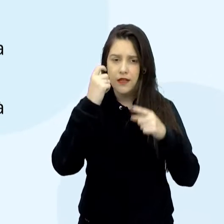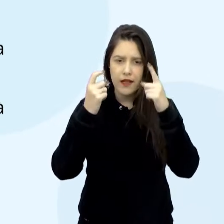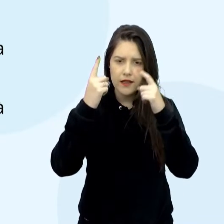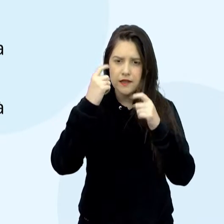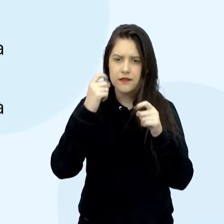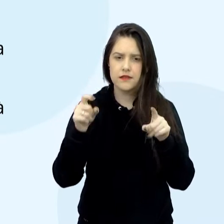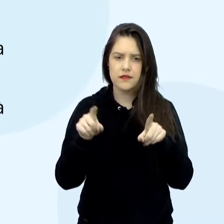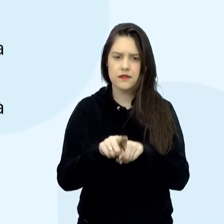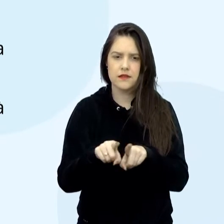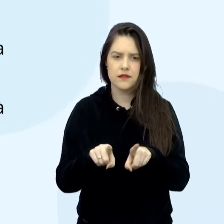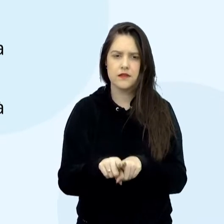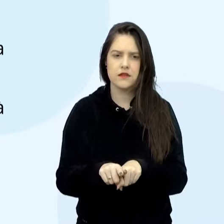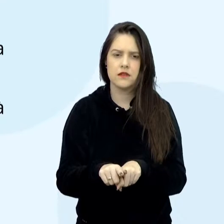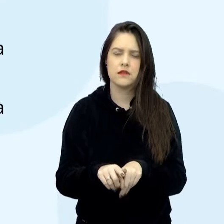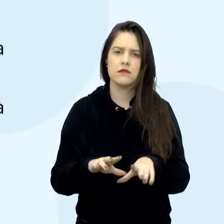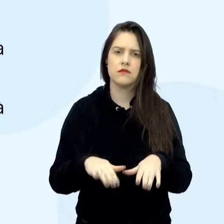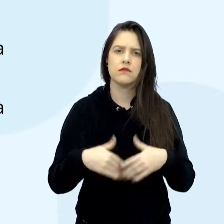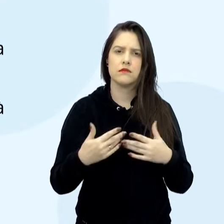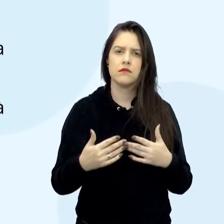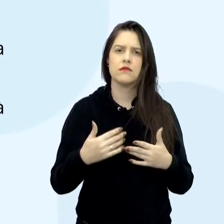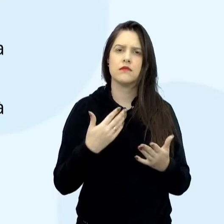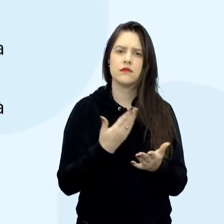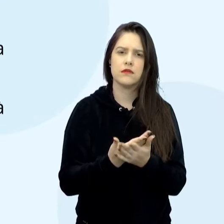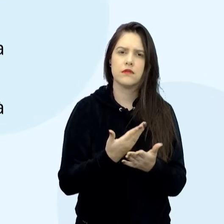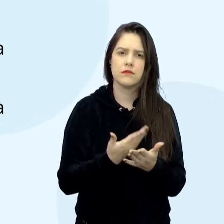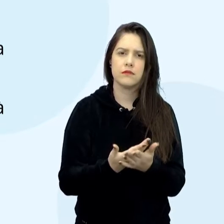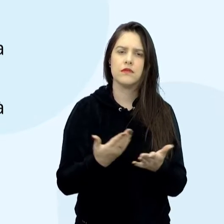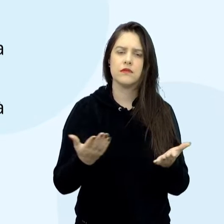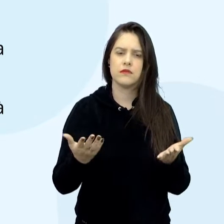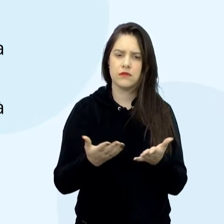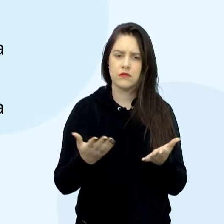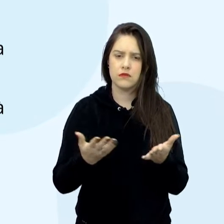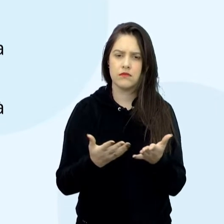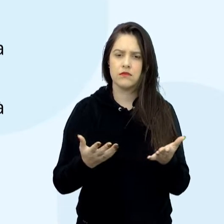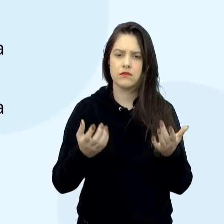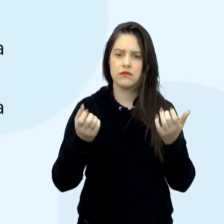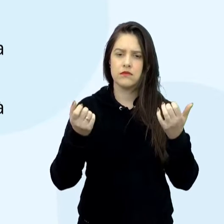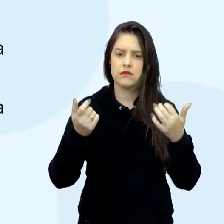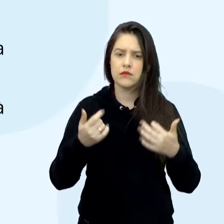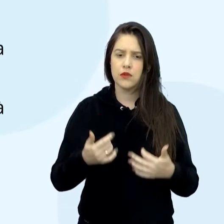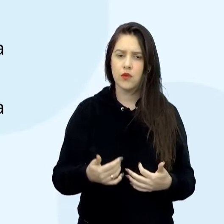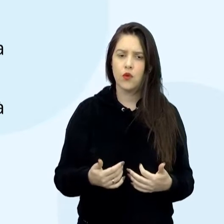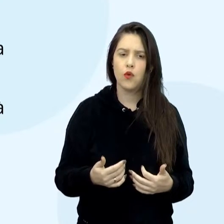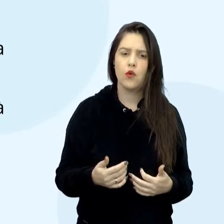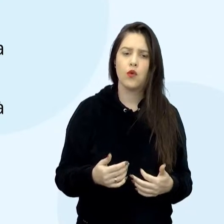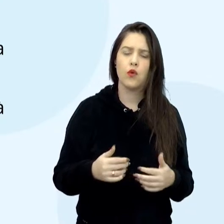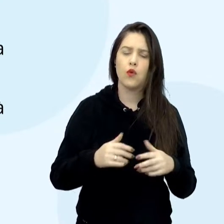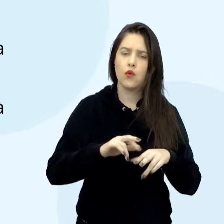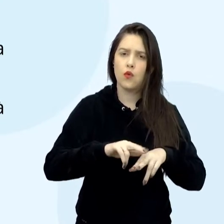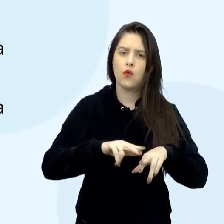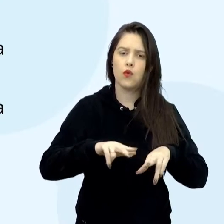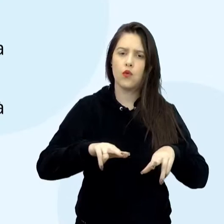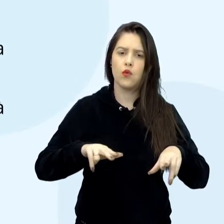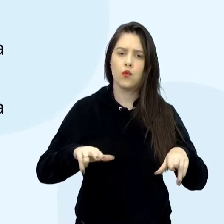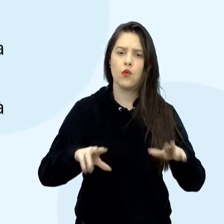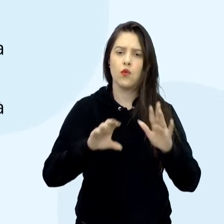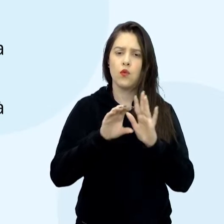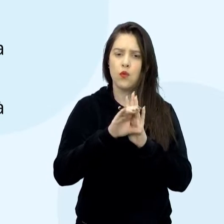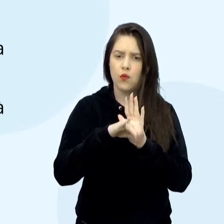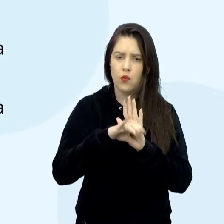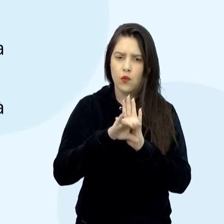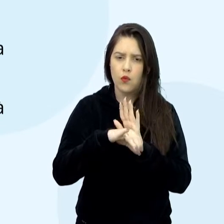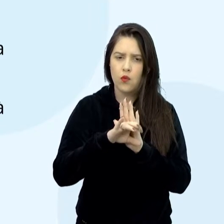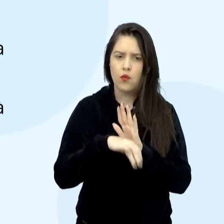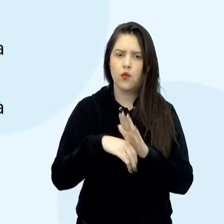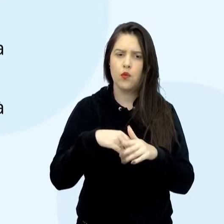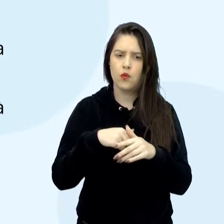das desigualdades. Na última aula eu lembro bem que a gente citou bastante essas questões de preconceito, né? E como a mídia